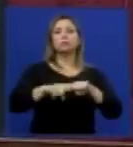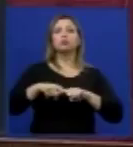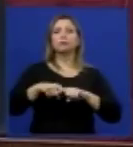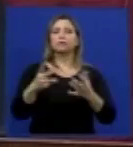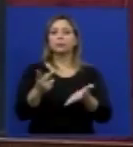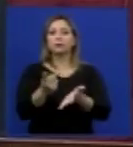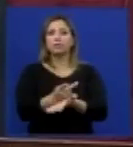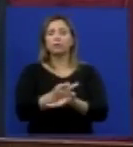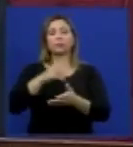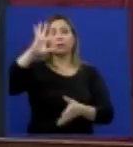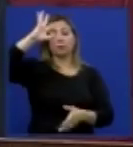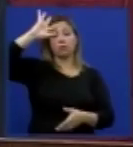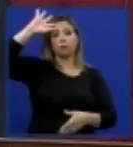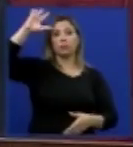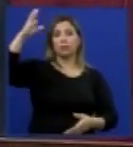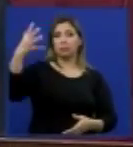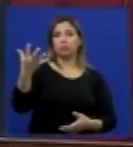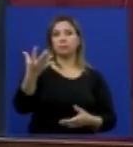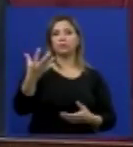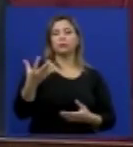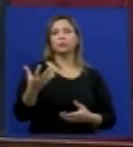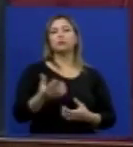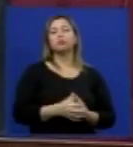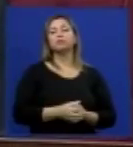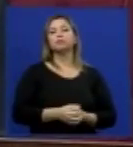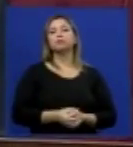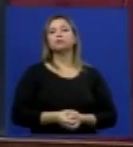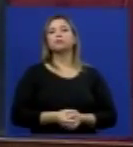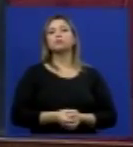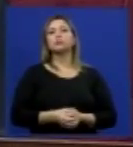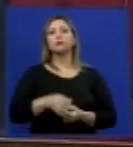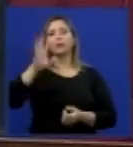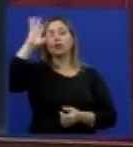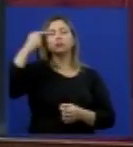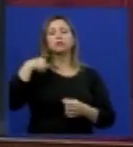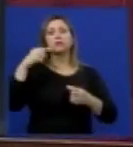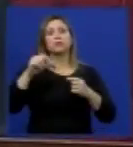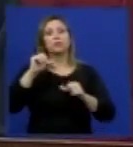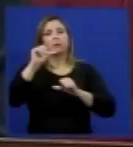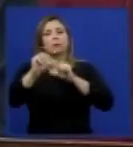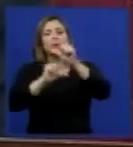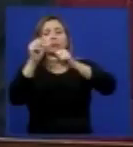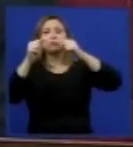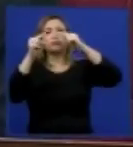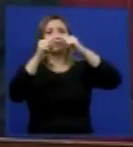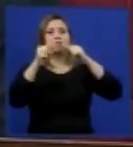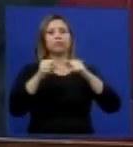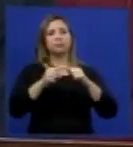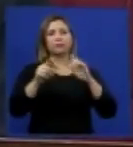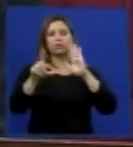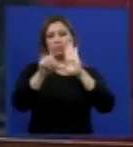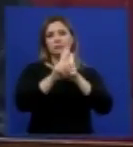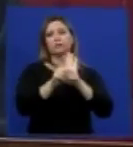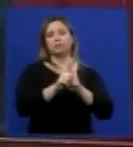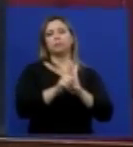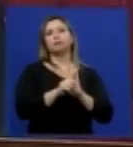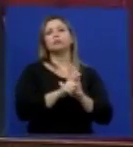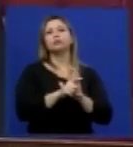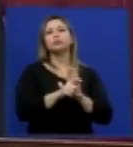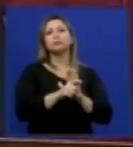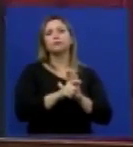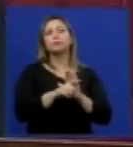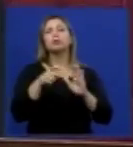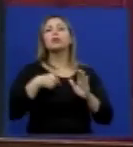desta decisão do Tribunal Arbitral e da adequação da legislação brasileira a esta decisão,